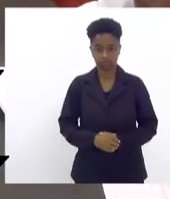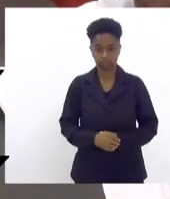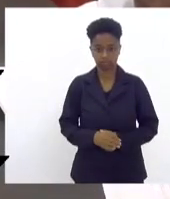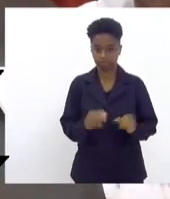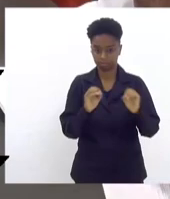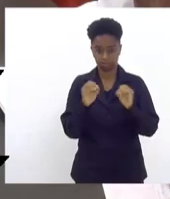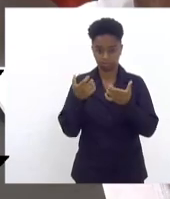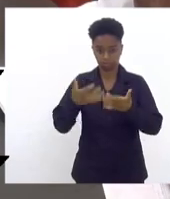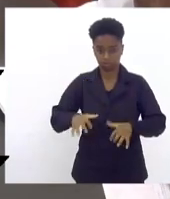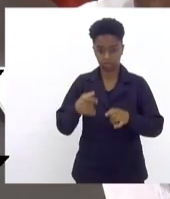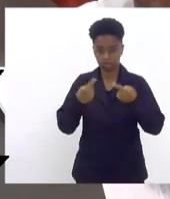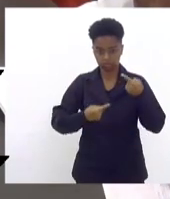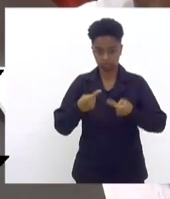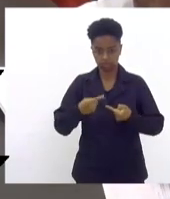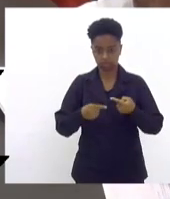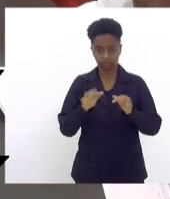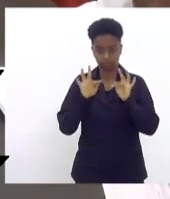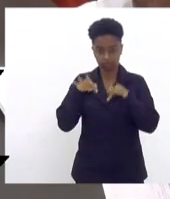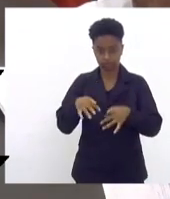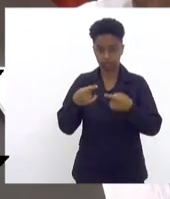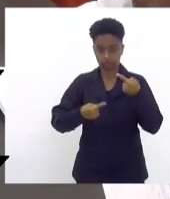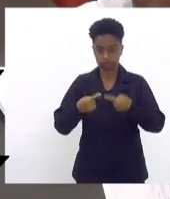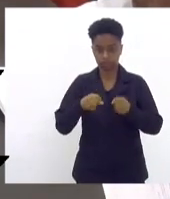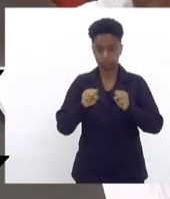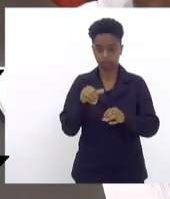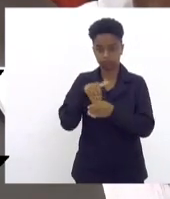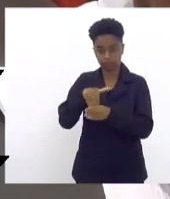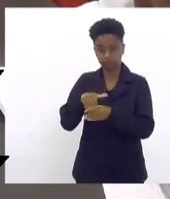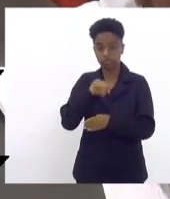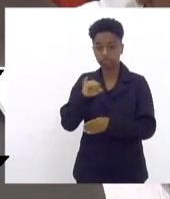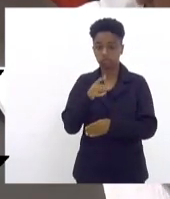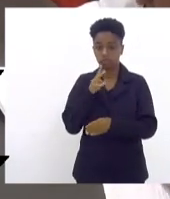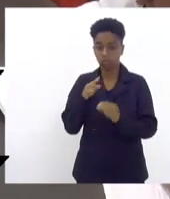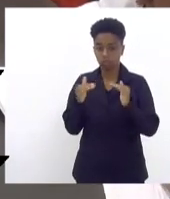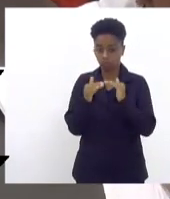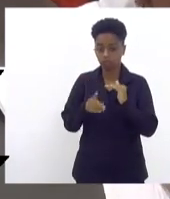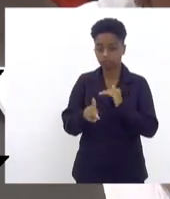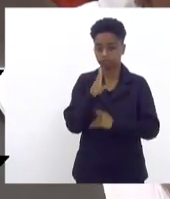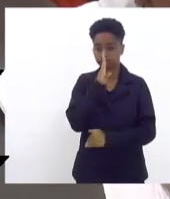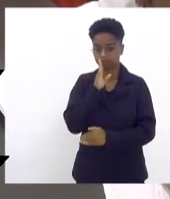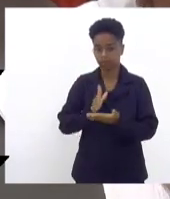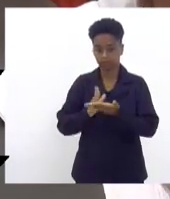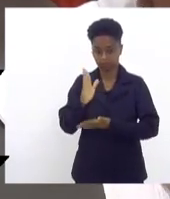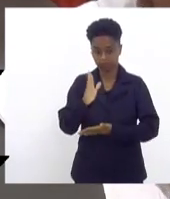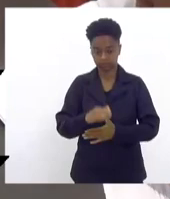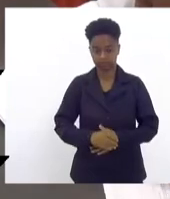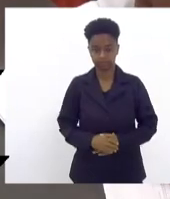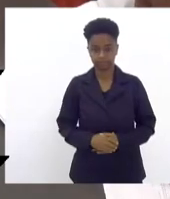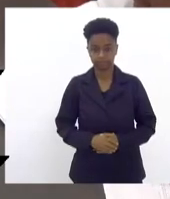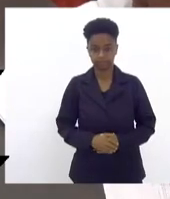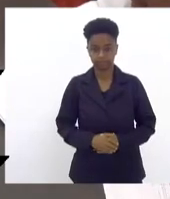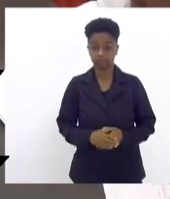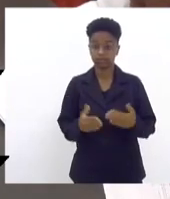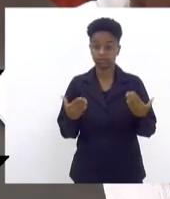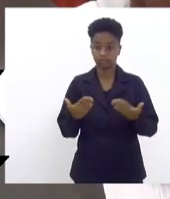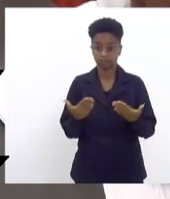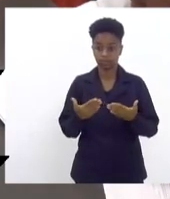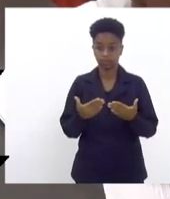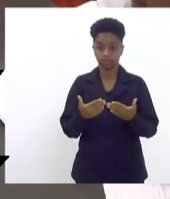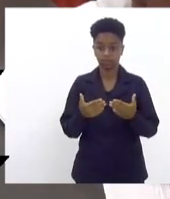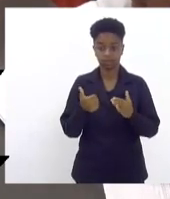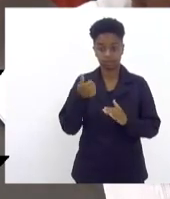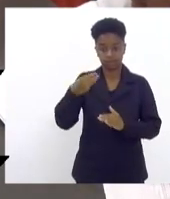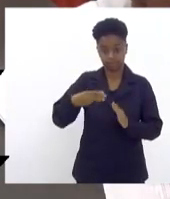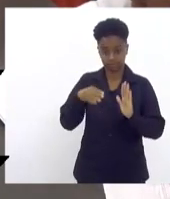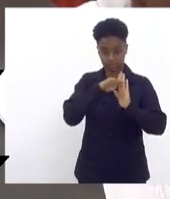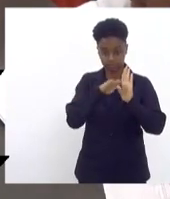quem queira discutir, encerrada a discussão, em votação, os senhores que aprovam permaneçam como estão, aprovado o relatório. Passamos ao 13 da pauta, o projeto de